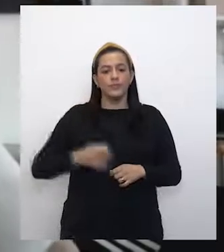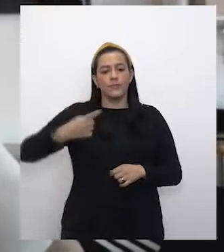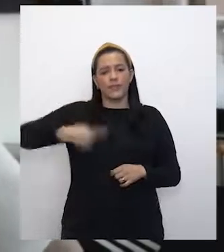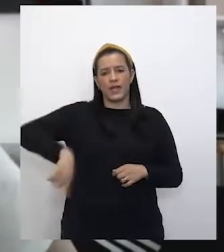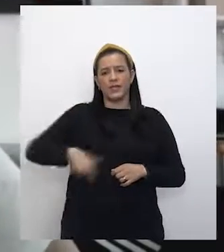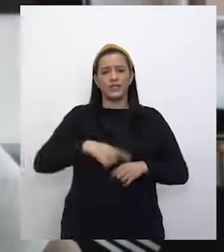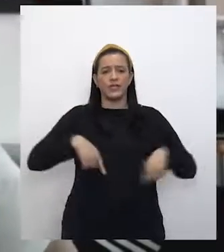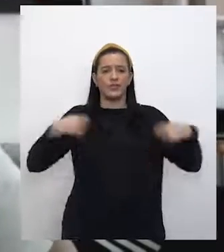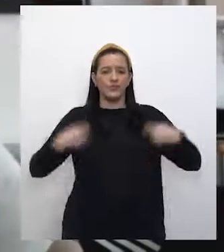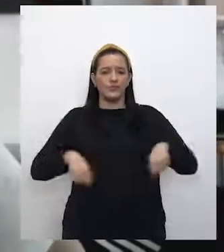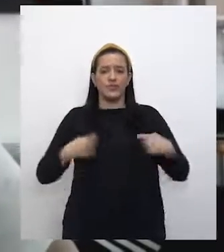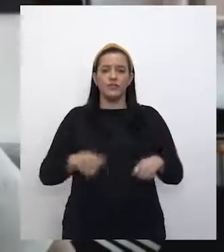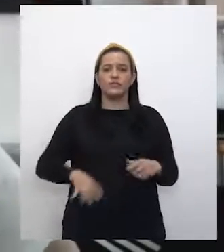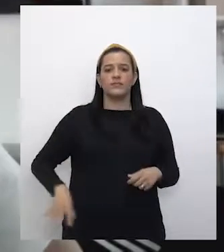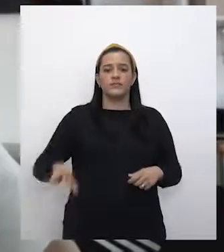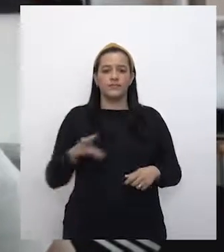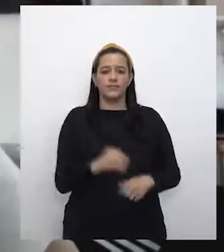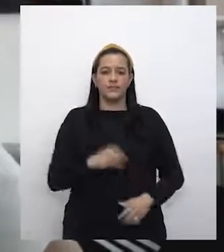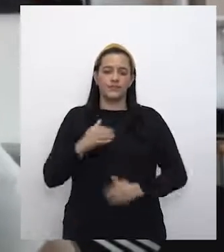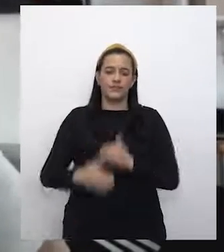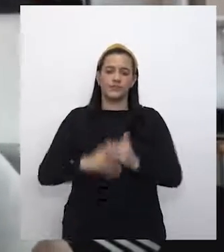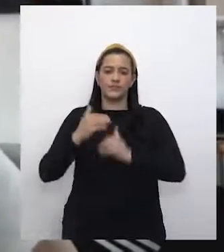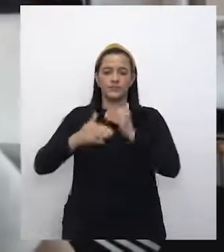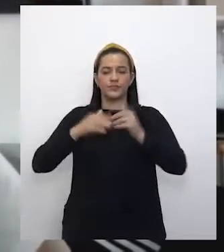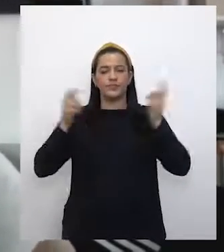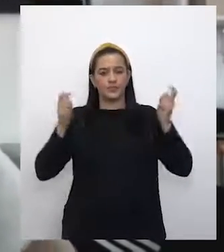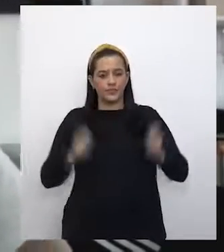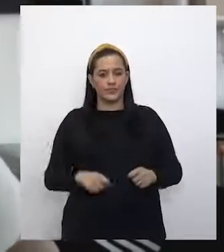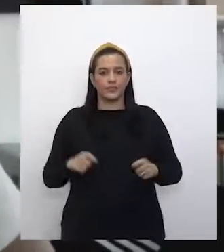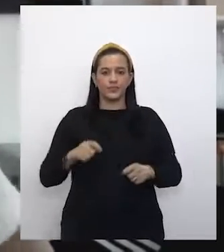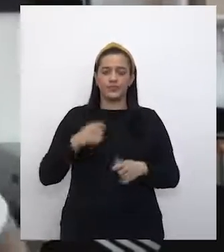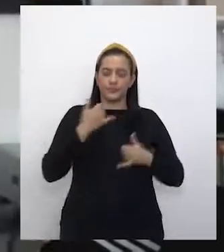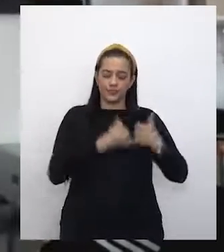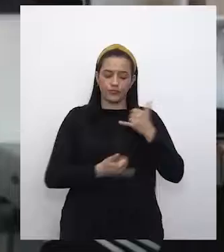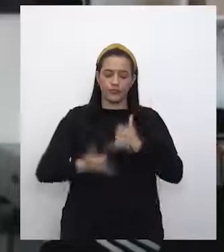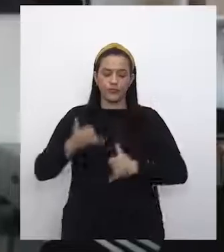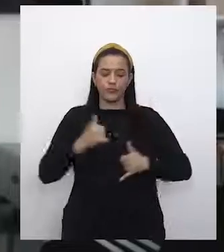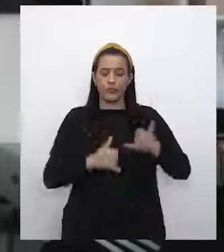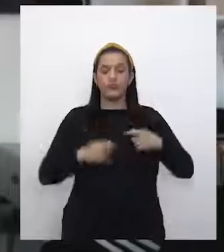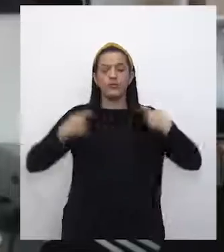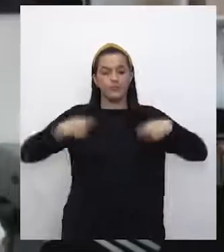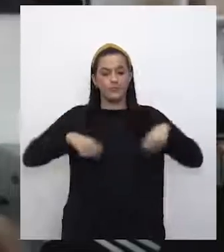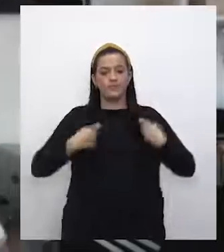precisa desenvolver esse tipo de energia, que é uma energia limpa, que é uma energia